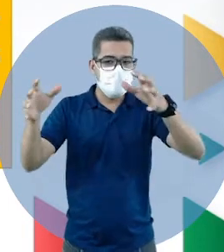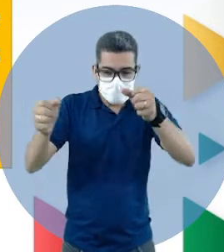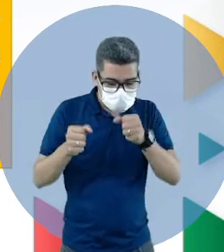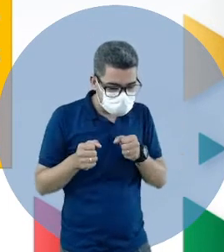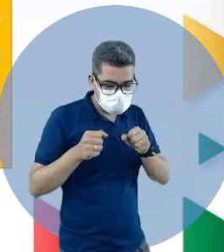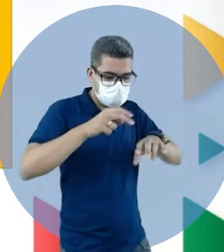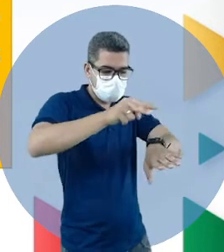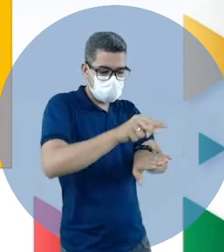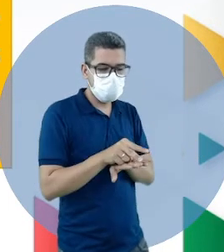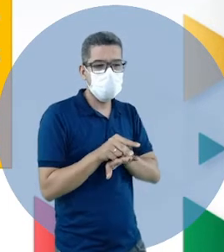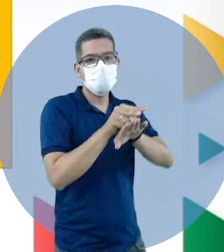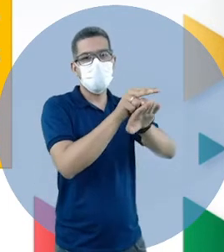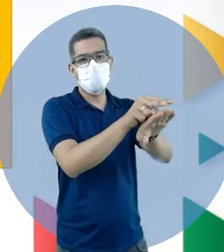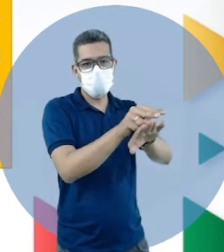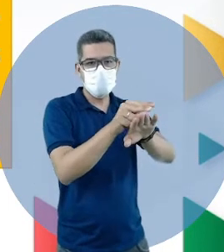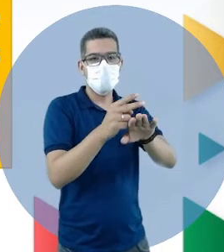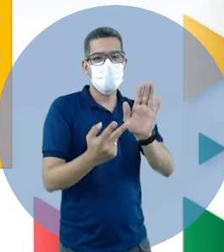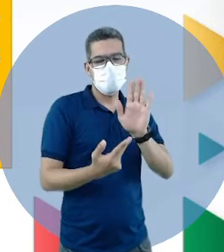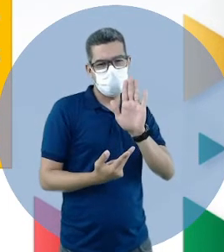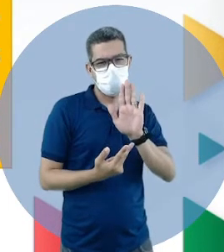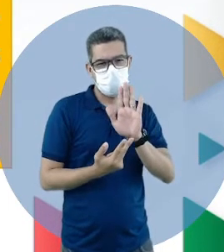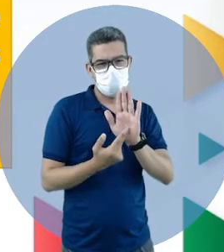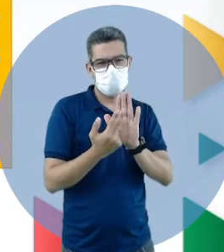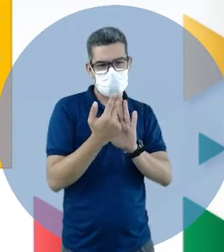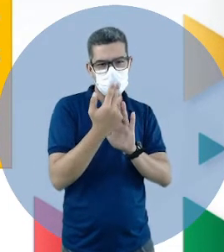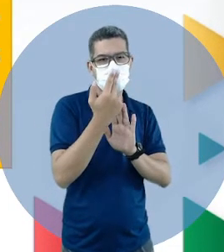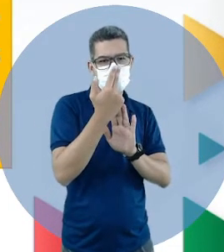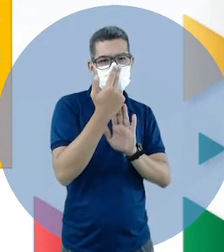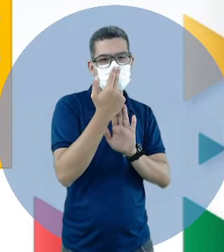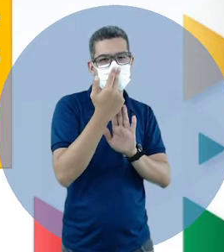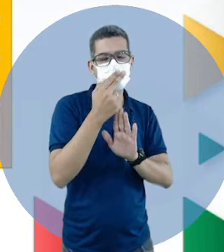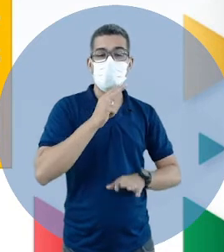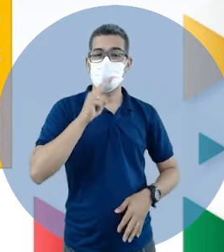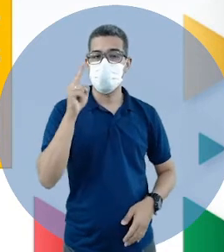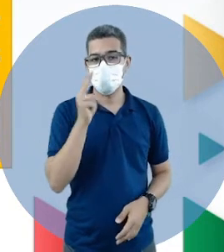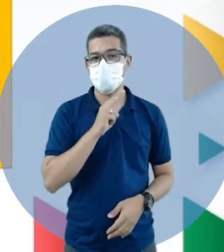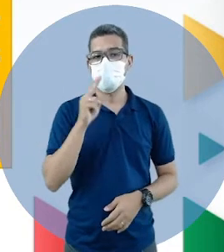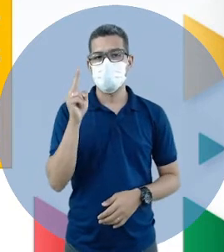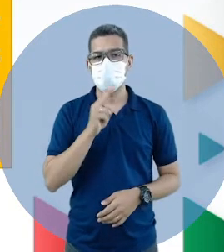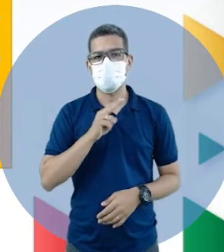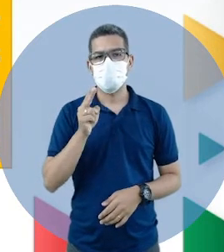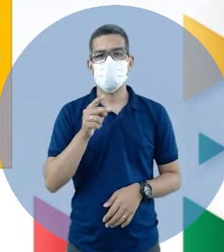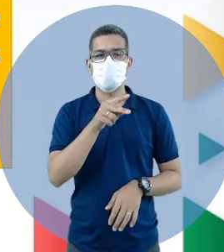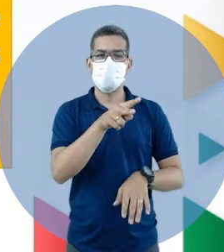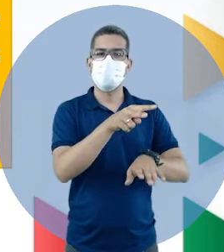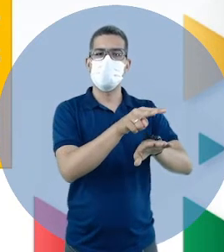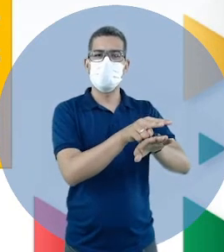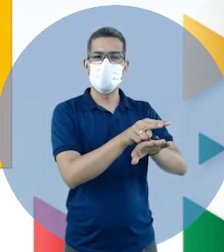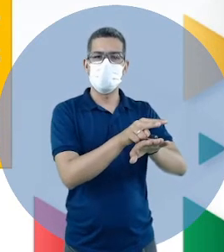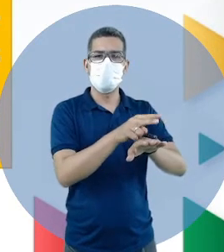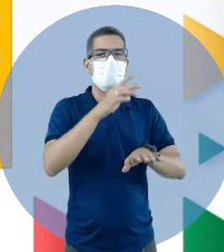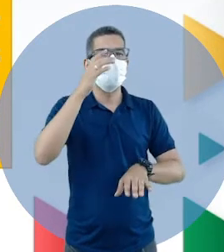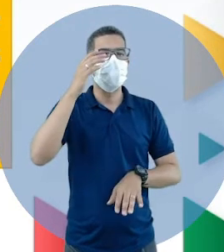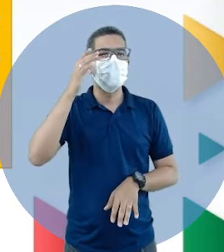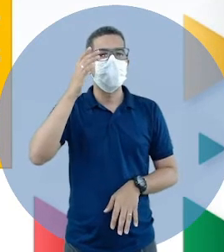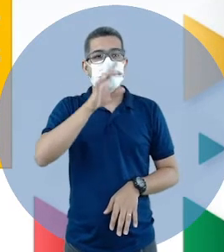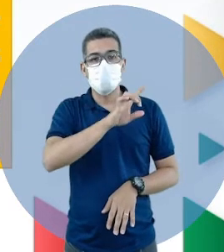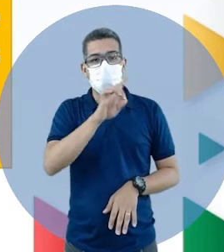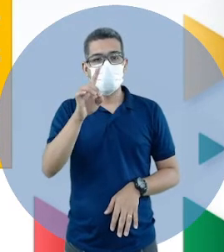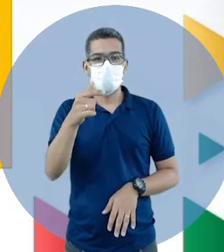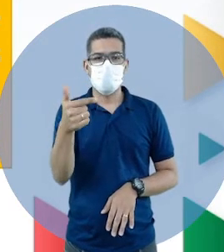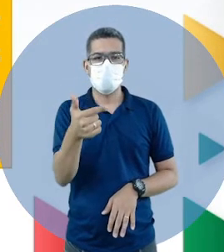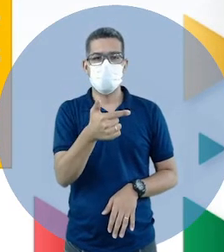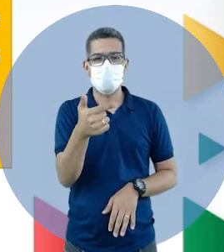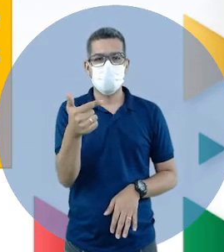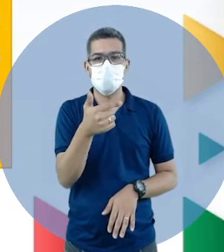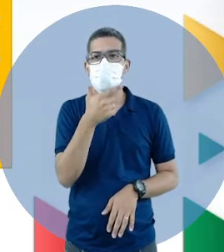hospital em Roma, submeteu-se a uma operação de emergência e ficou internado 22 dias. O